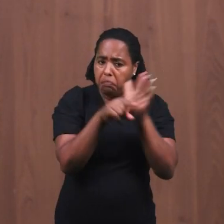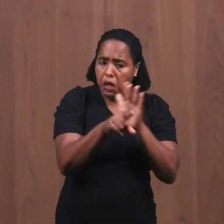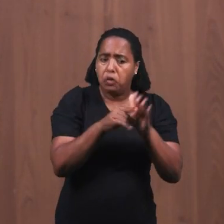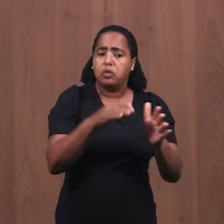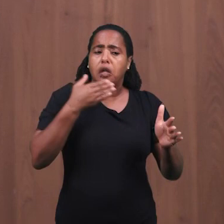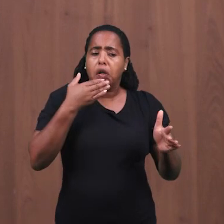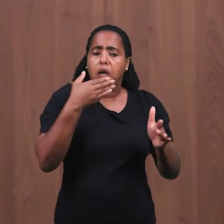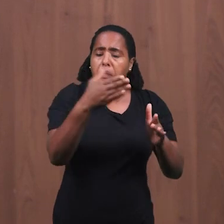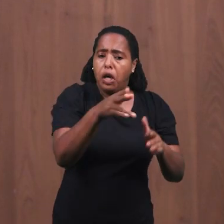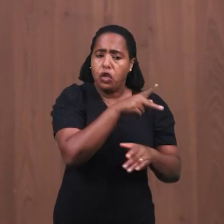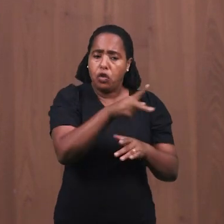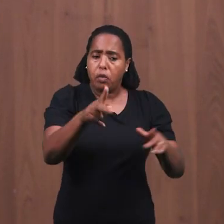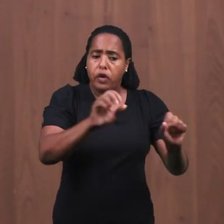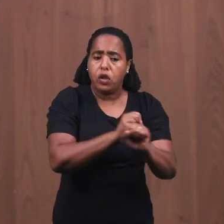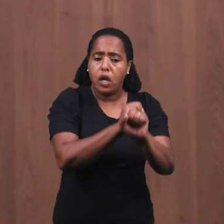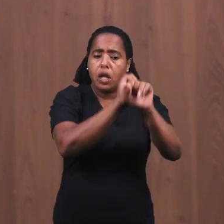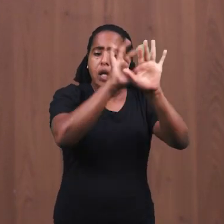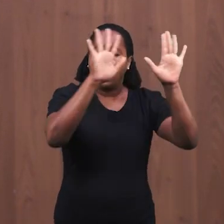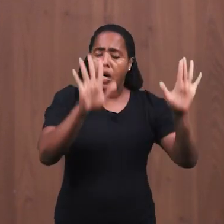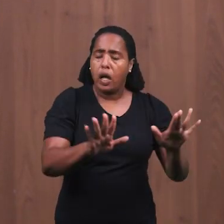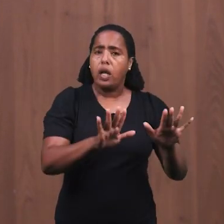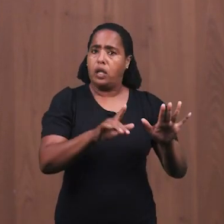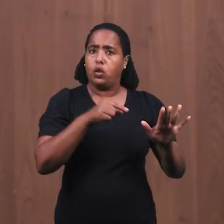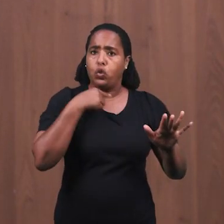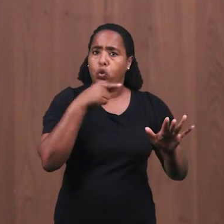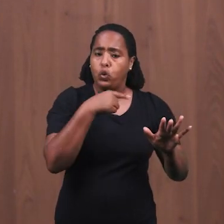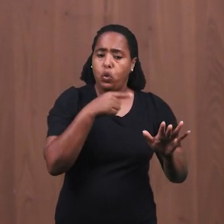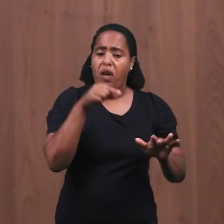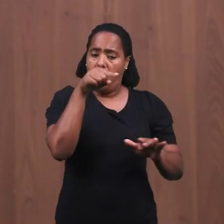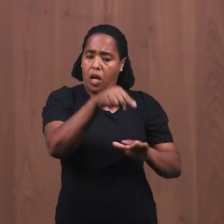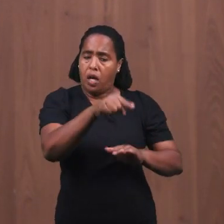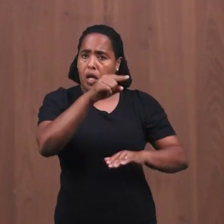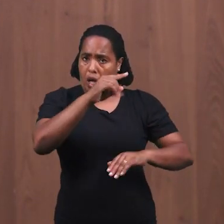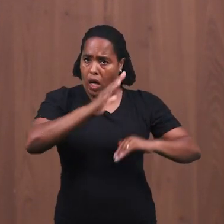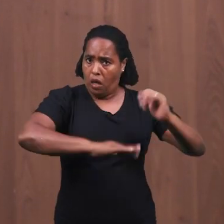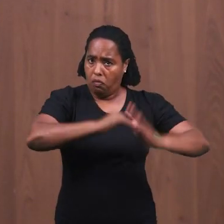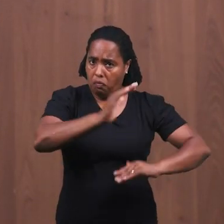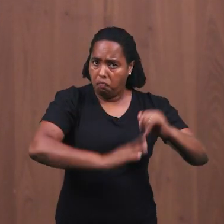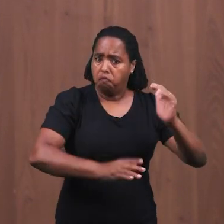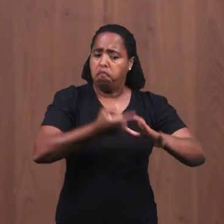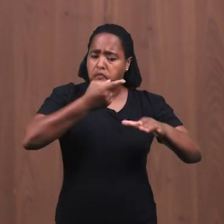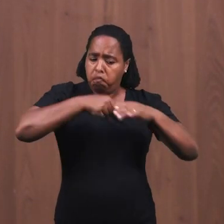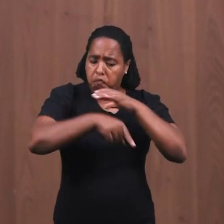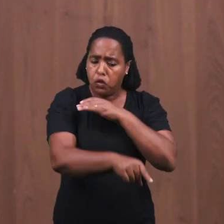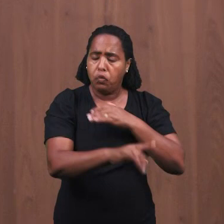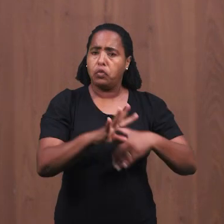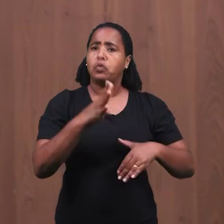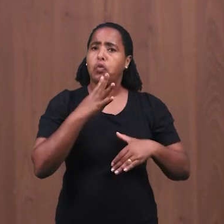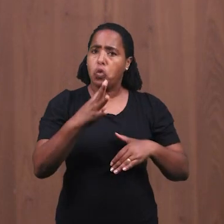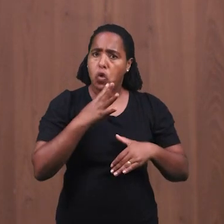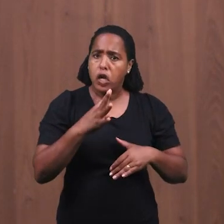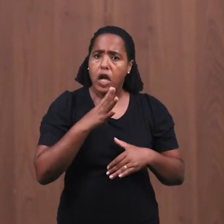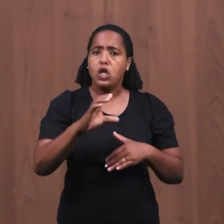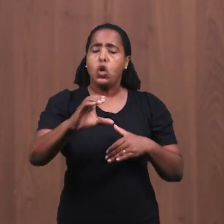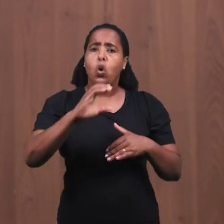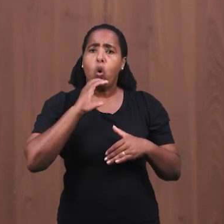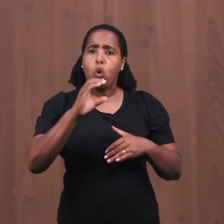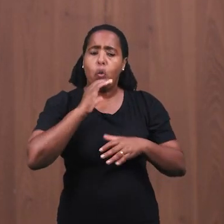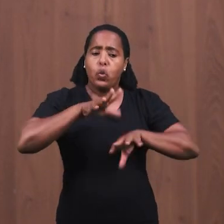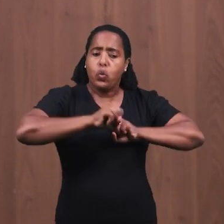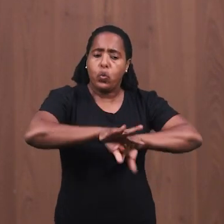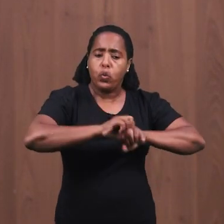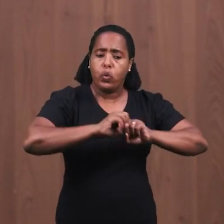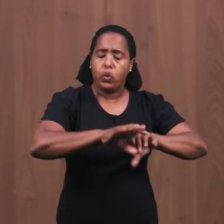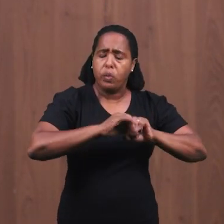pedir esclarecimentos aos professores, que são os profissionais que conhecem com profundidade os conhecimentos que